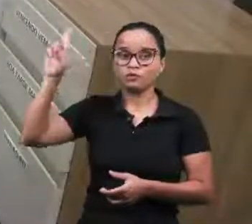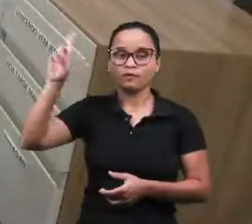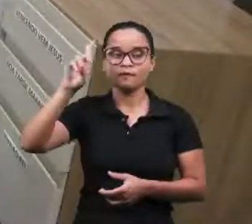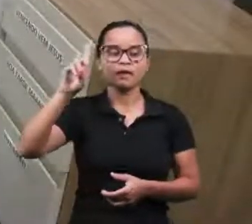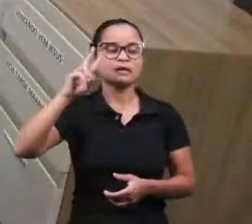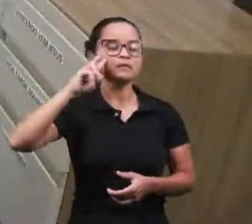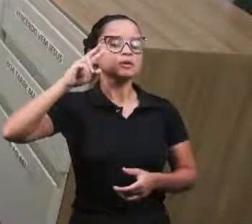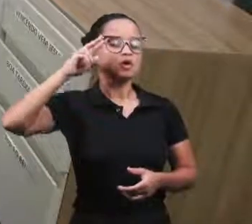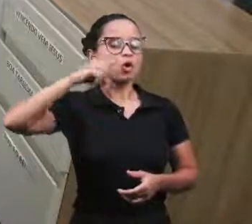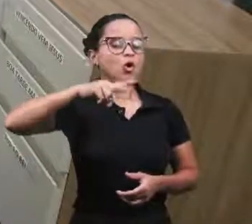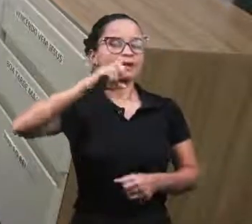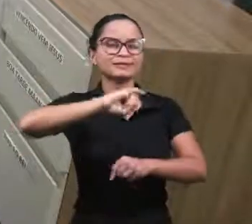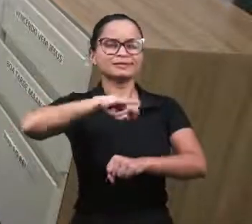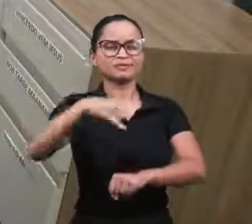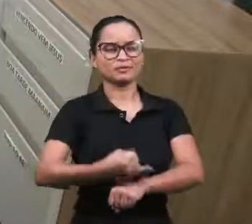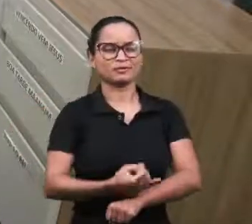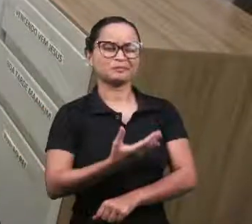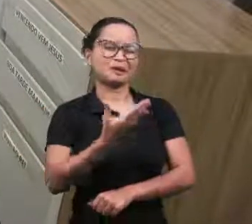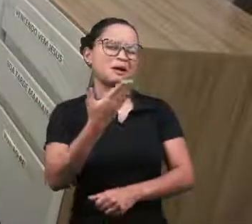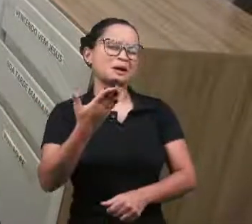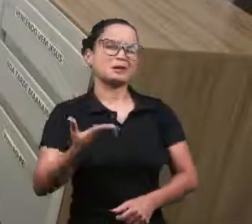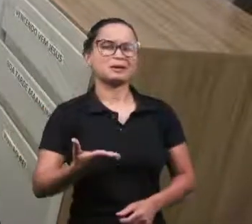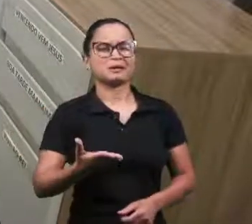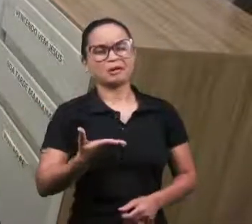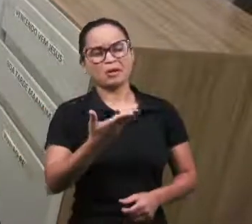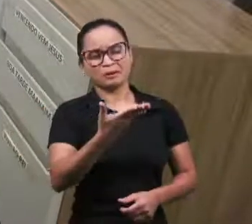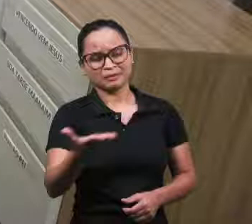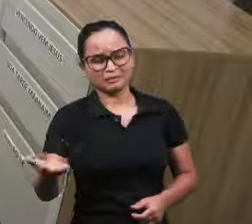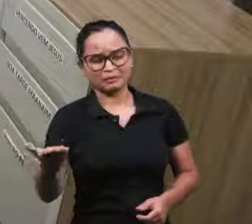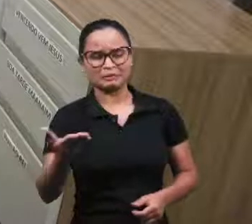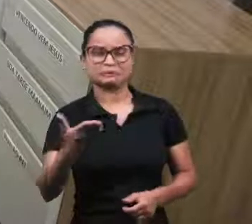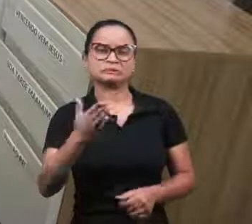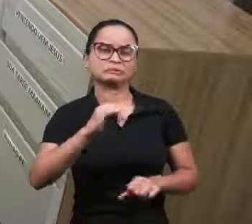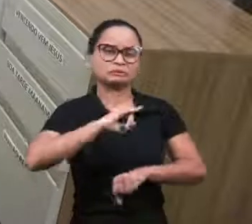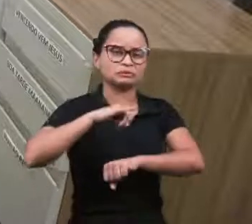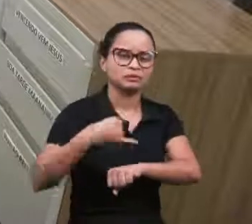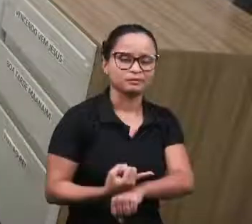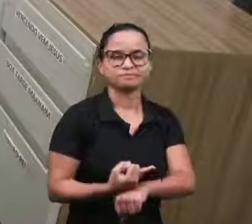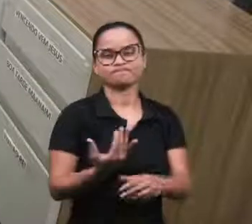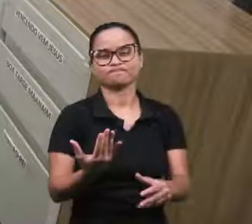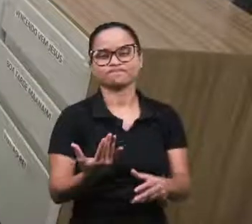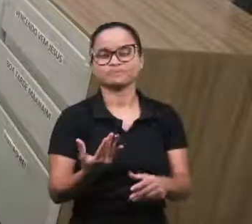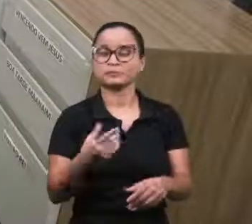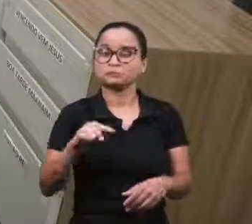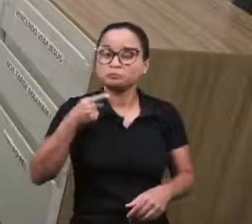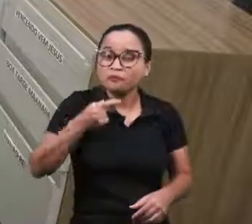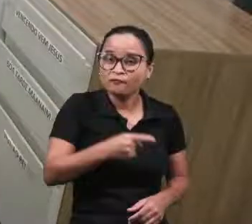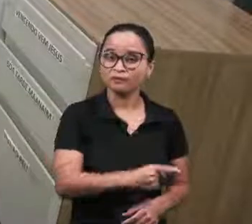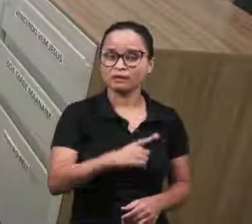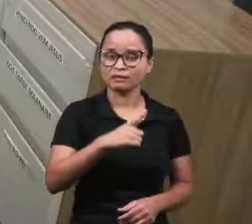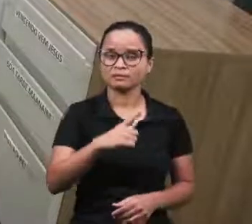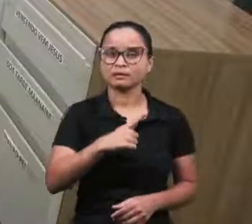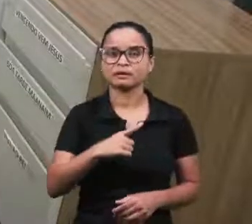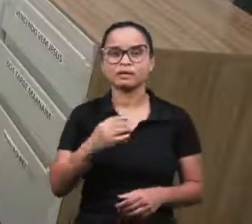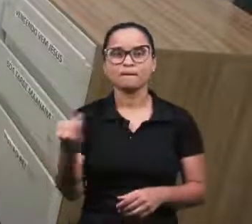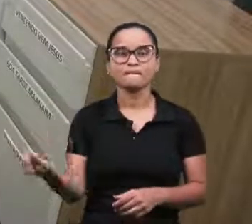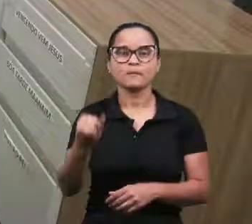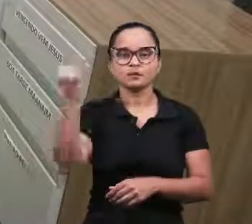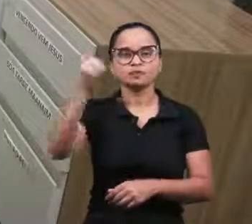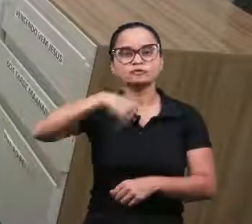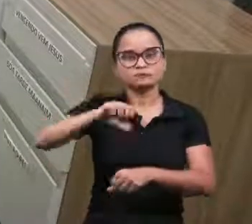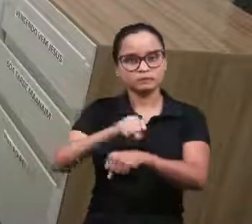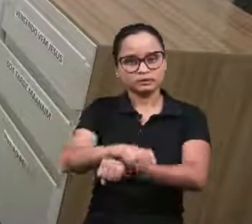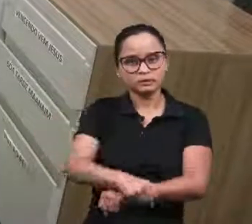e fala: Jerusalém, né? E aprofunda. É muito importante a gente fazer os seminários e saber